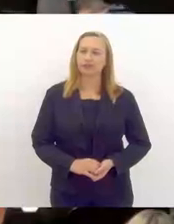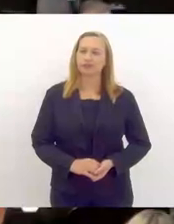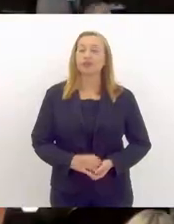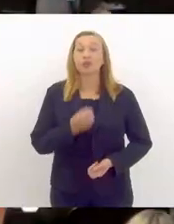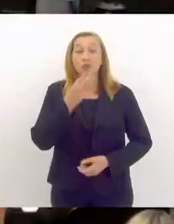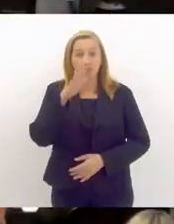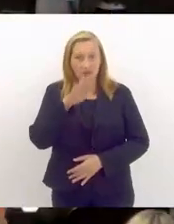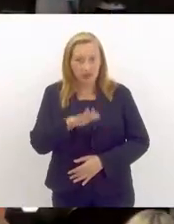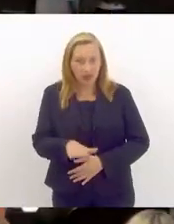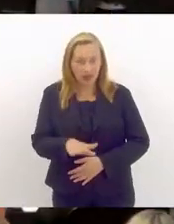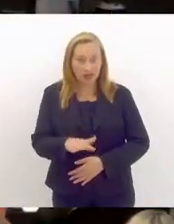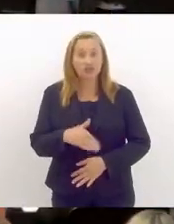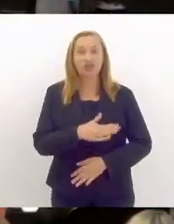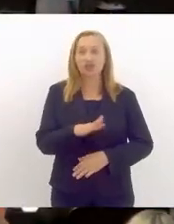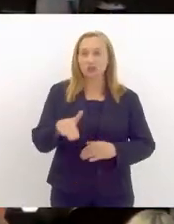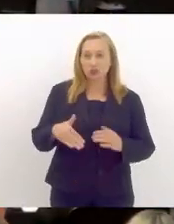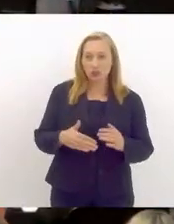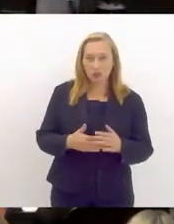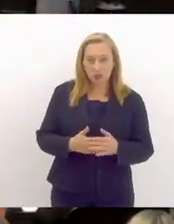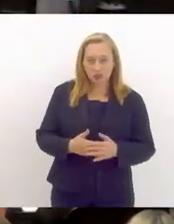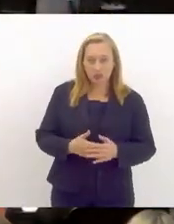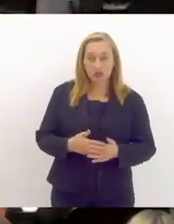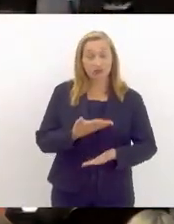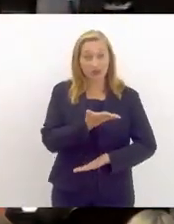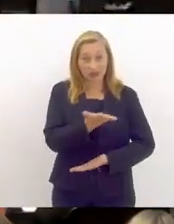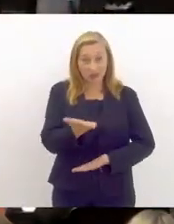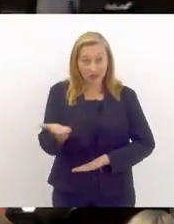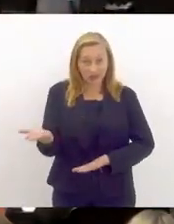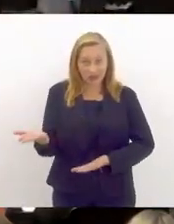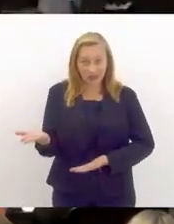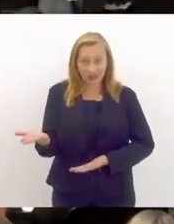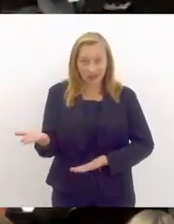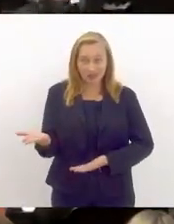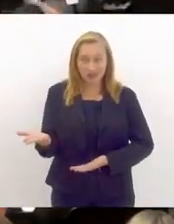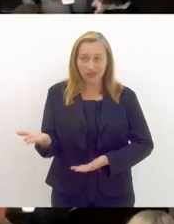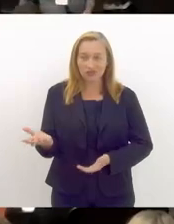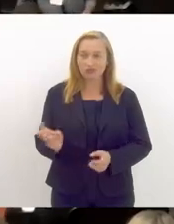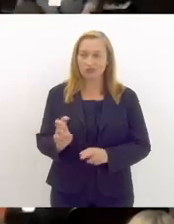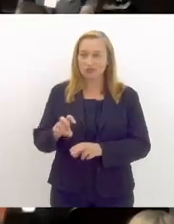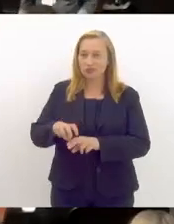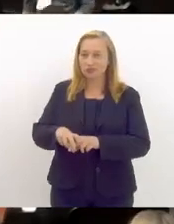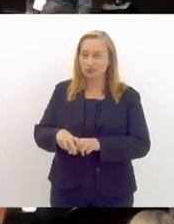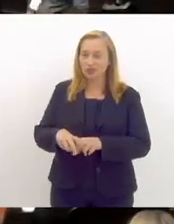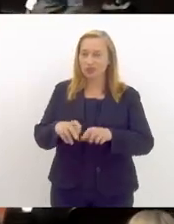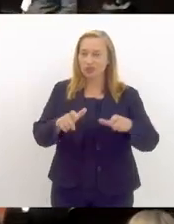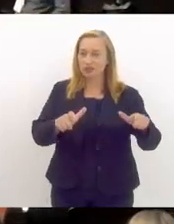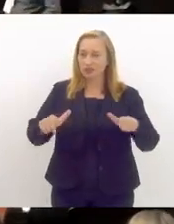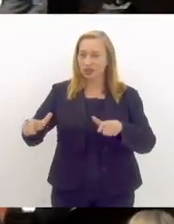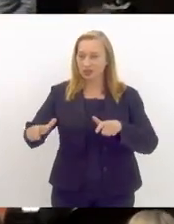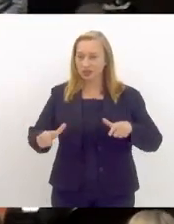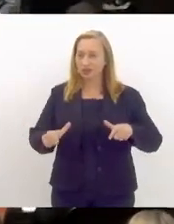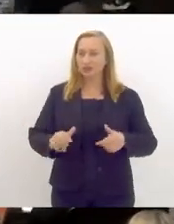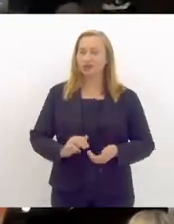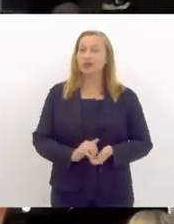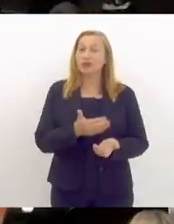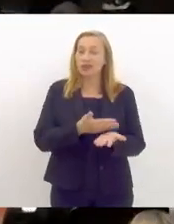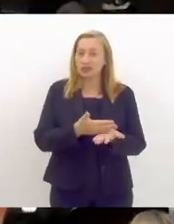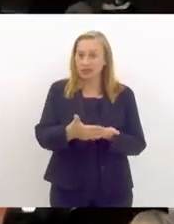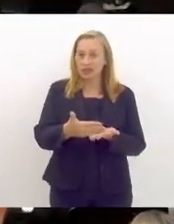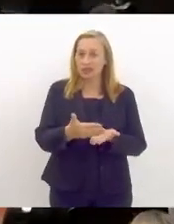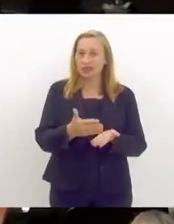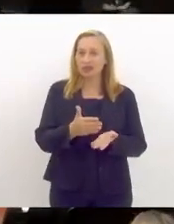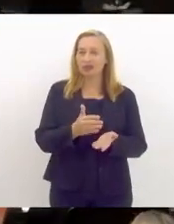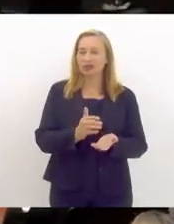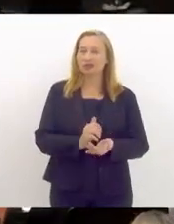Boa tarde a todas, a todos. Ocupem vossas bancadas. Vamos proceder à votação